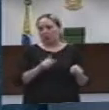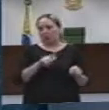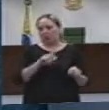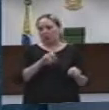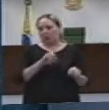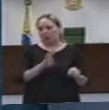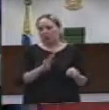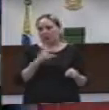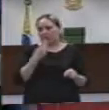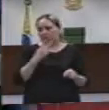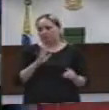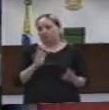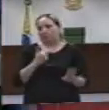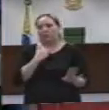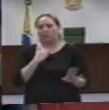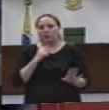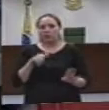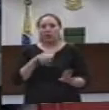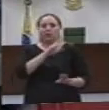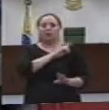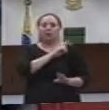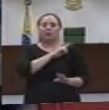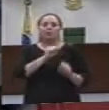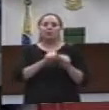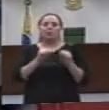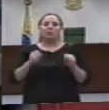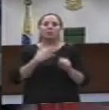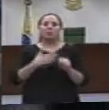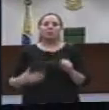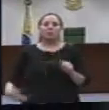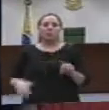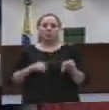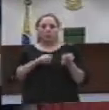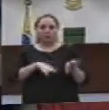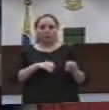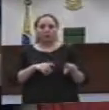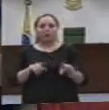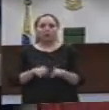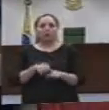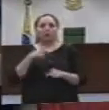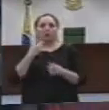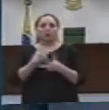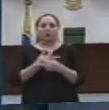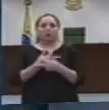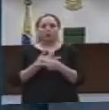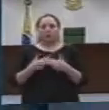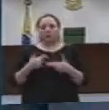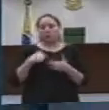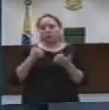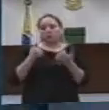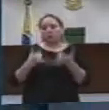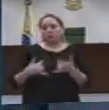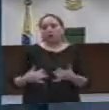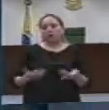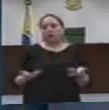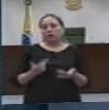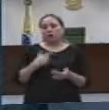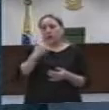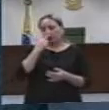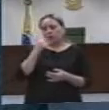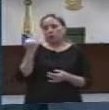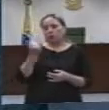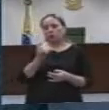que isso cabe ao sistema público de ensino instalam de um ponto que eu os outros correr agora que eu acho muito importante